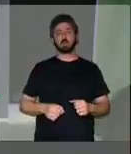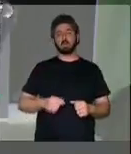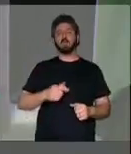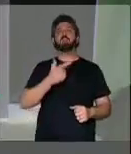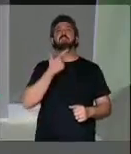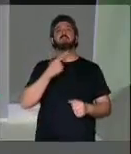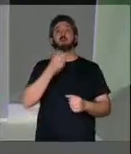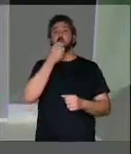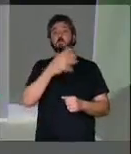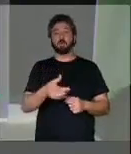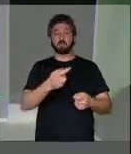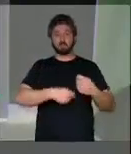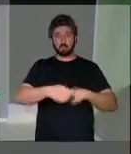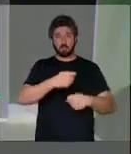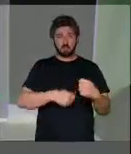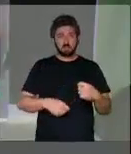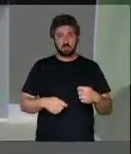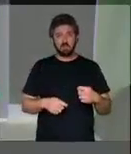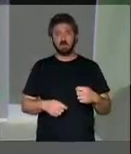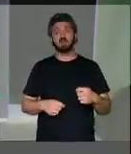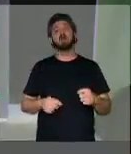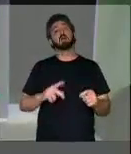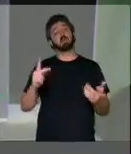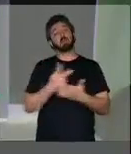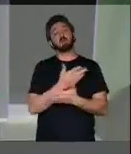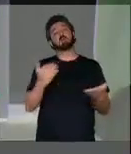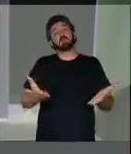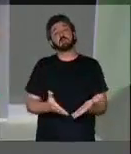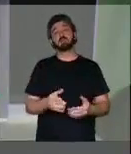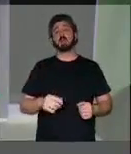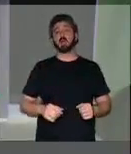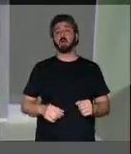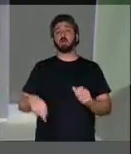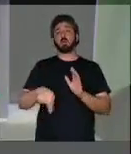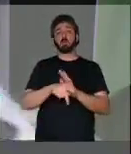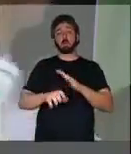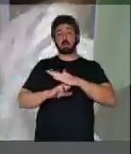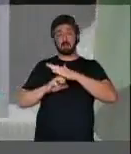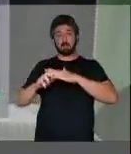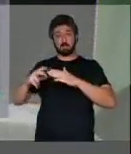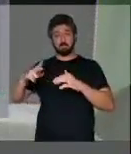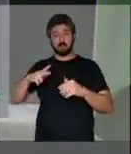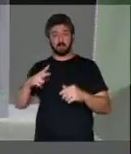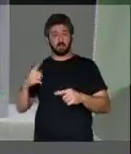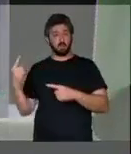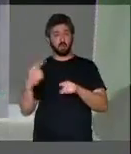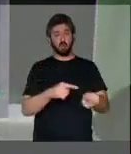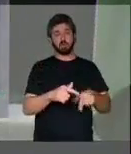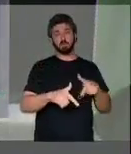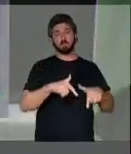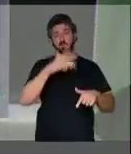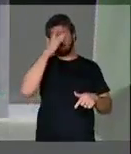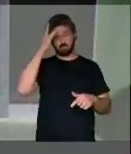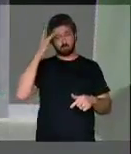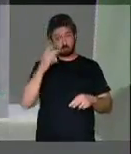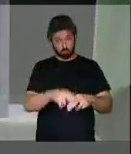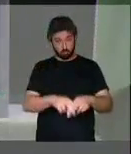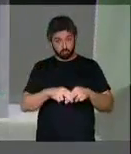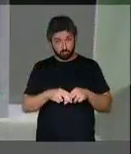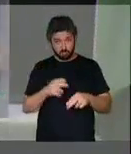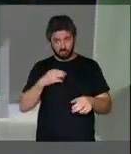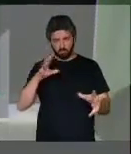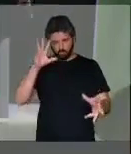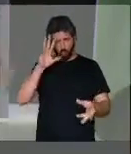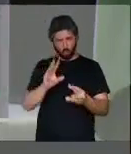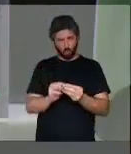boa-fé no processo de negociação, que está sendo imposta pelos setores patronais aos trabalhadores. Por isso mesmo,